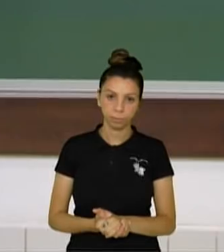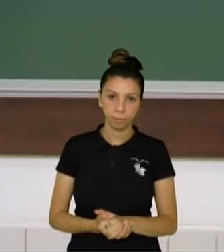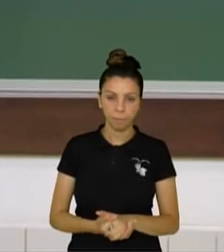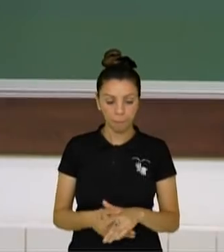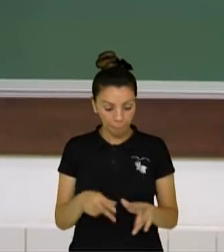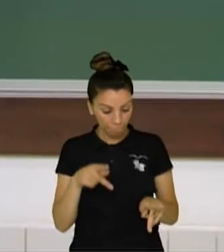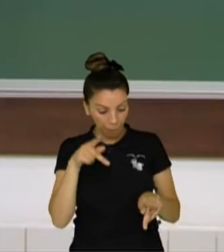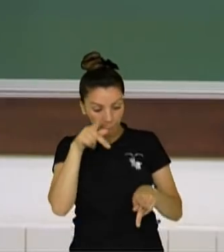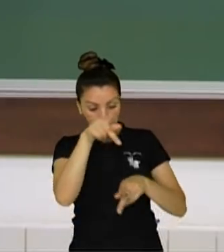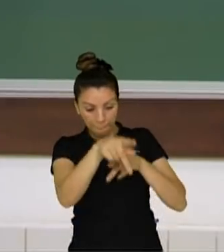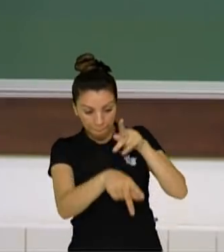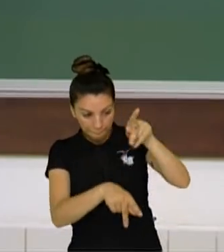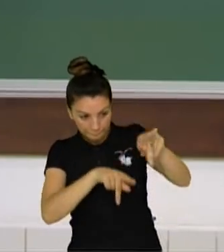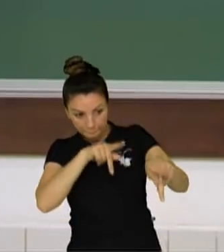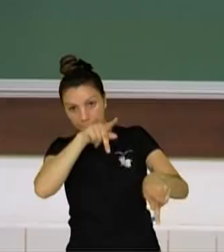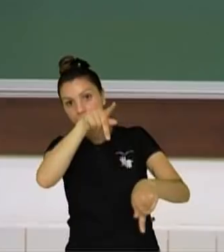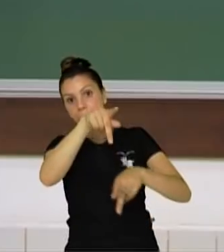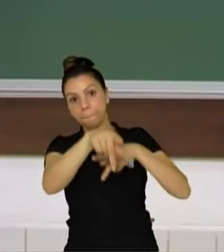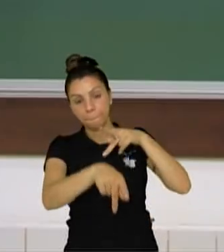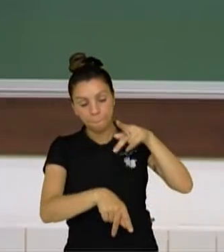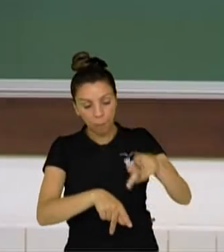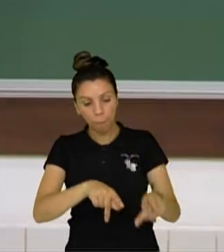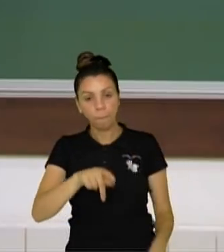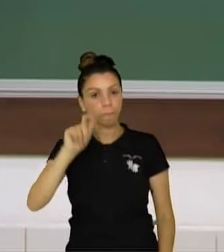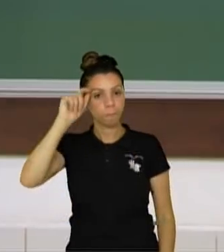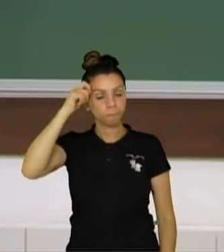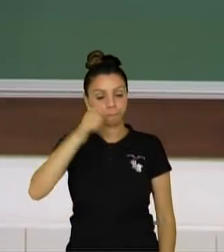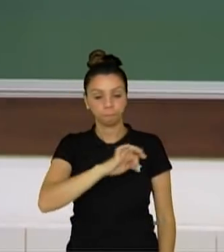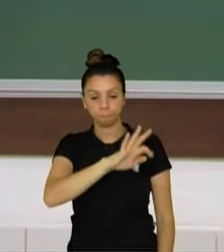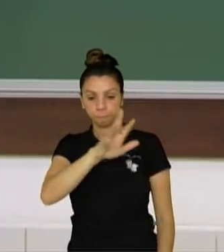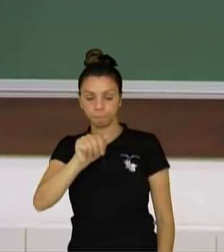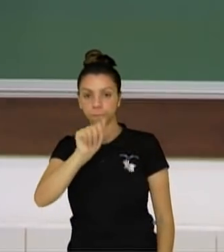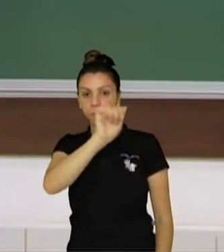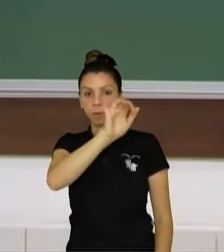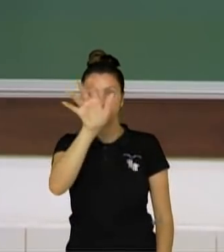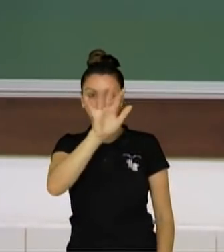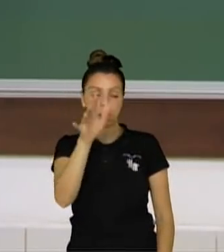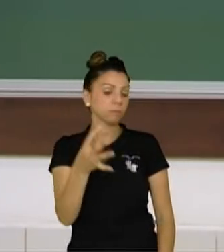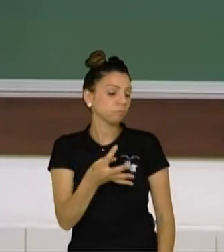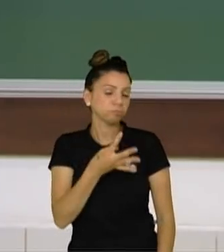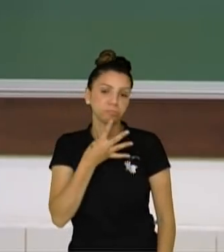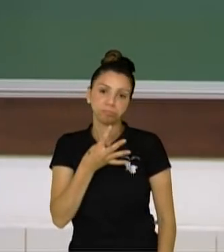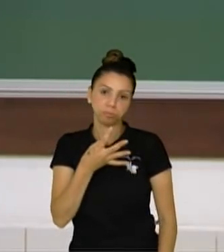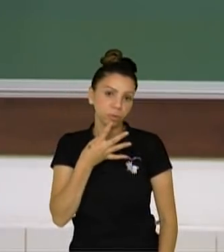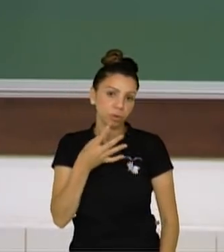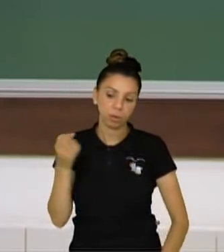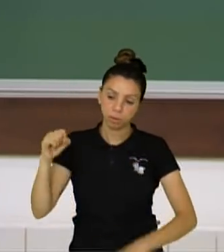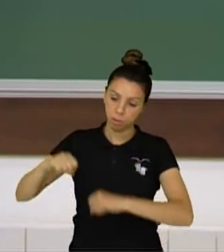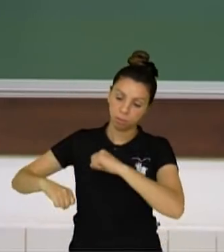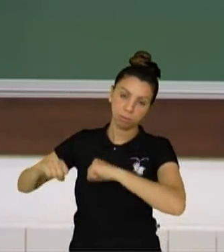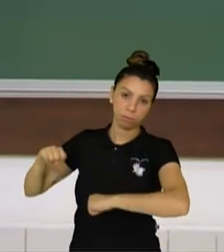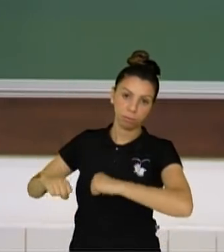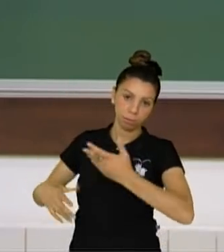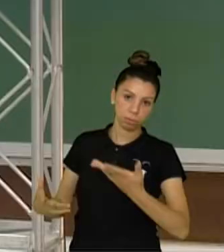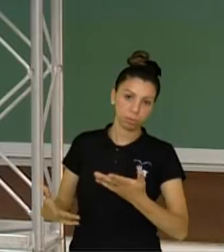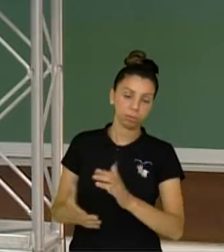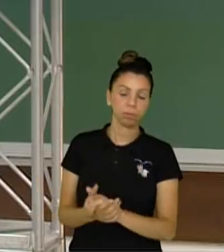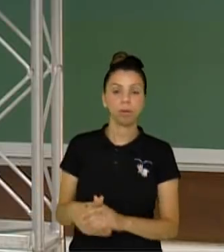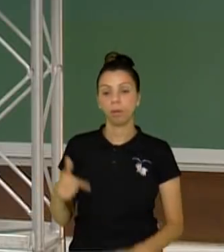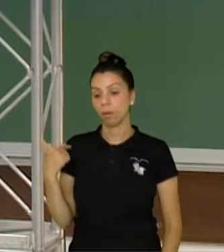Muitos povos nativos, originários da África e da Ásia, não conheciam a indústria, não